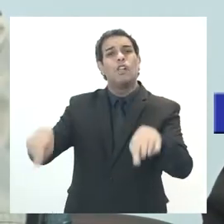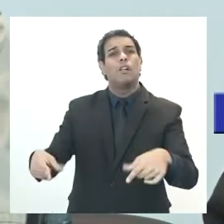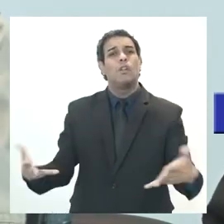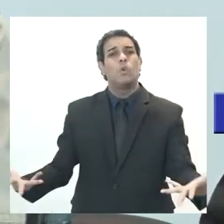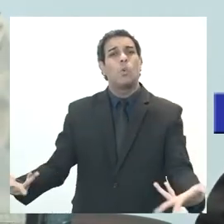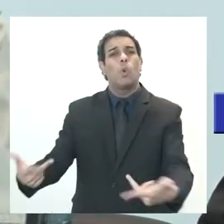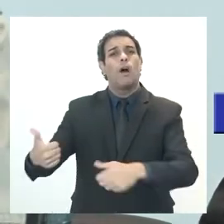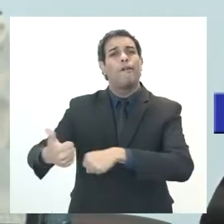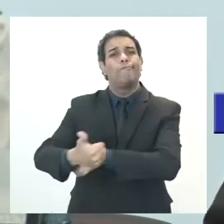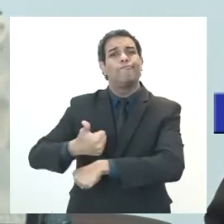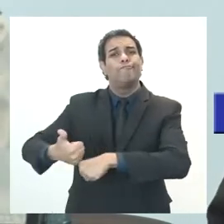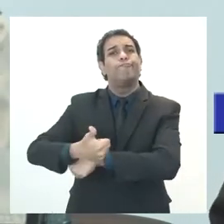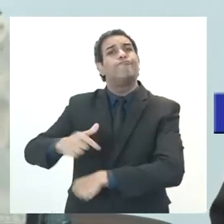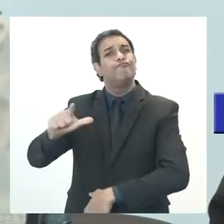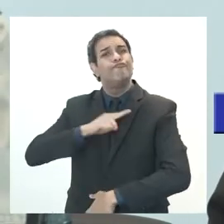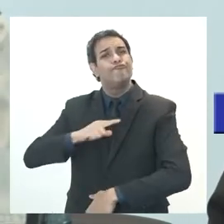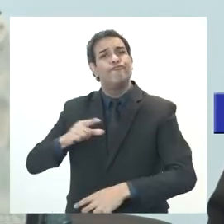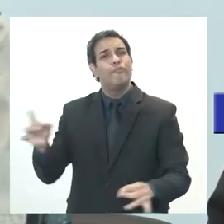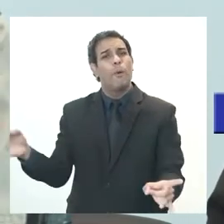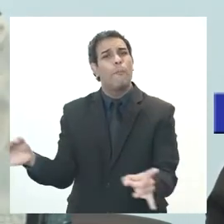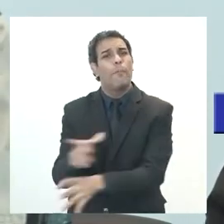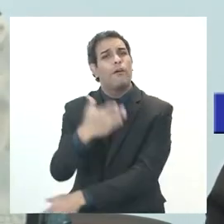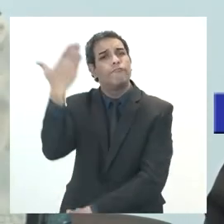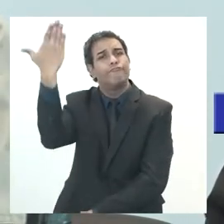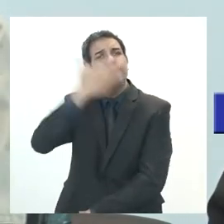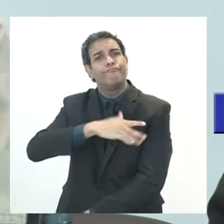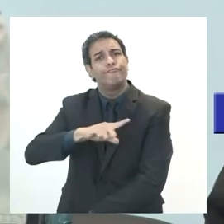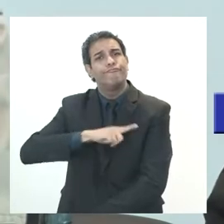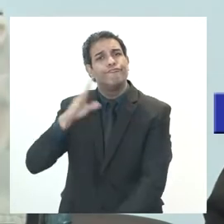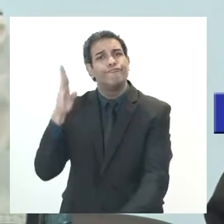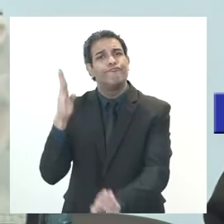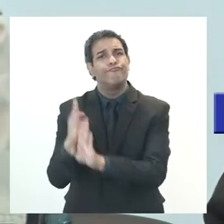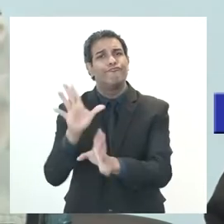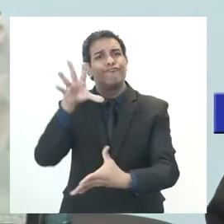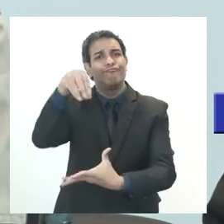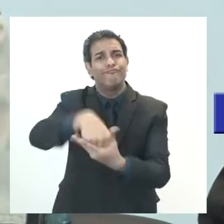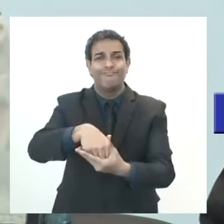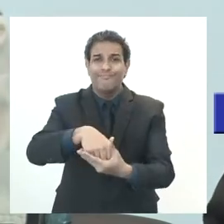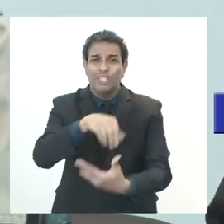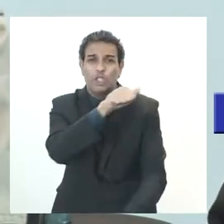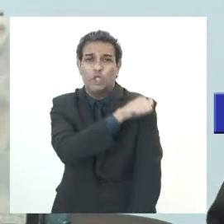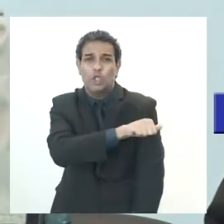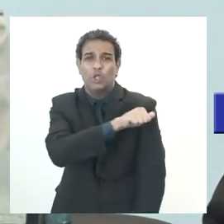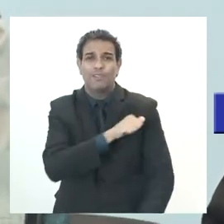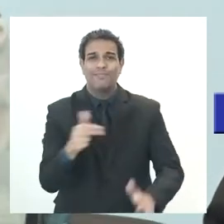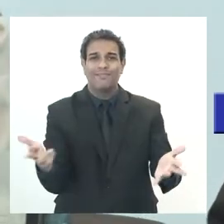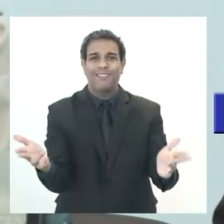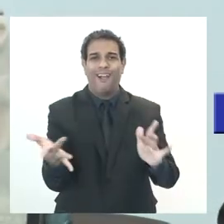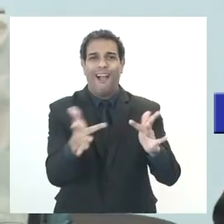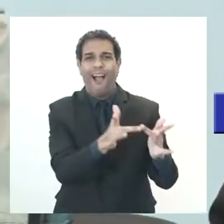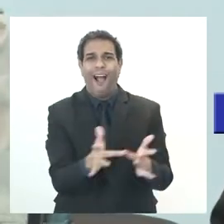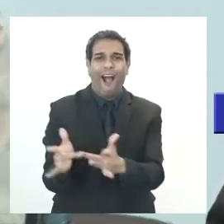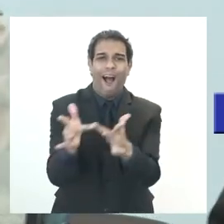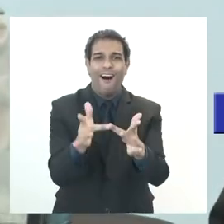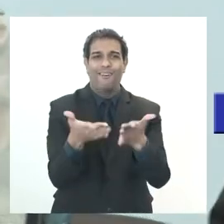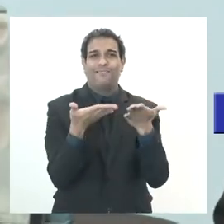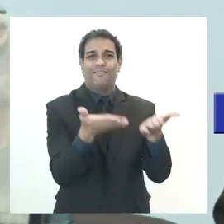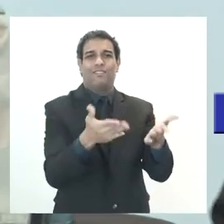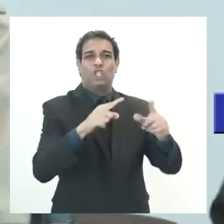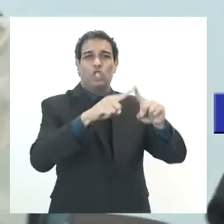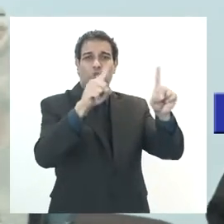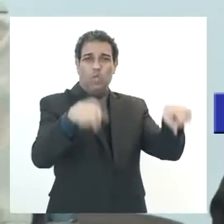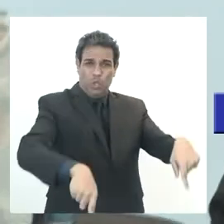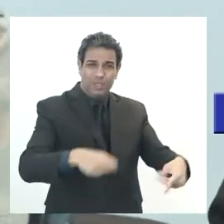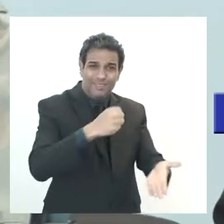fazer isso nós estamos funcionários identificados com a sociedade para fazer essa relação e um servidor